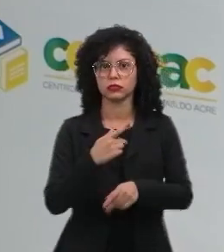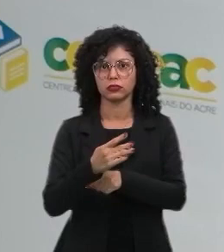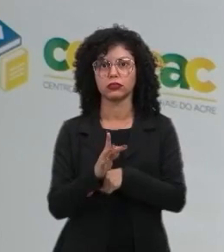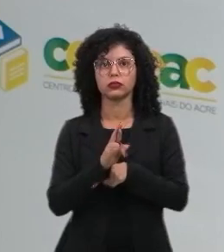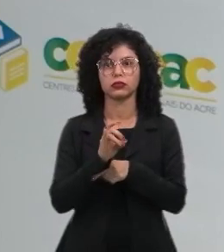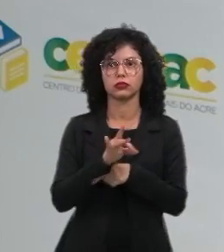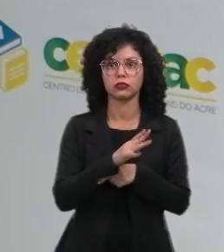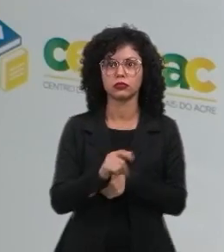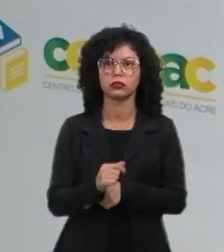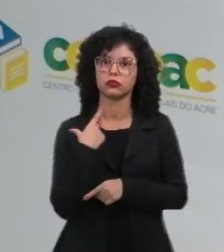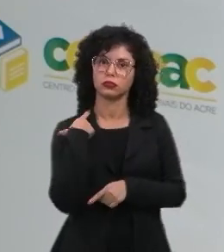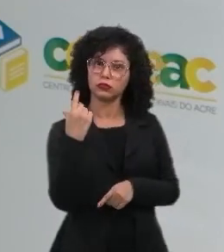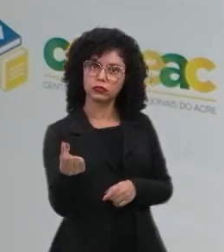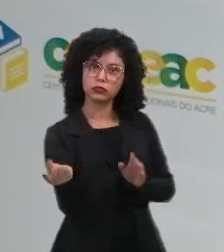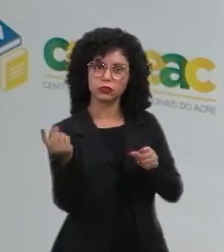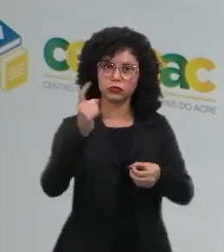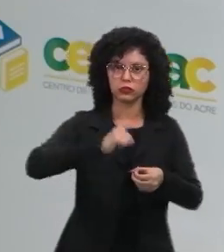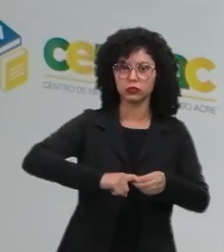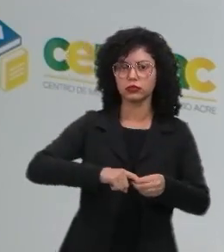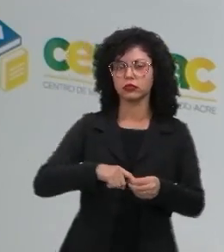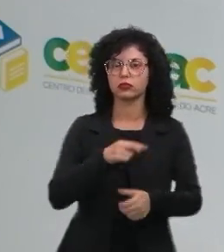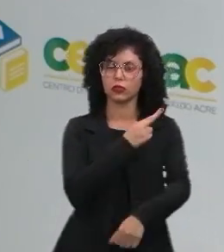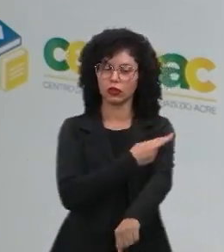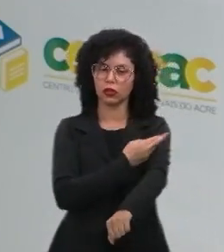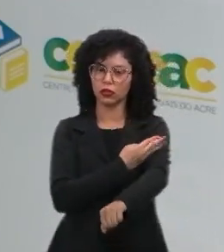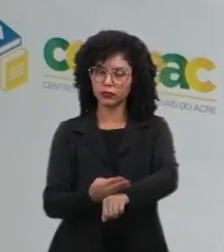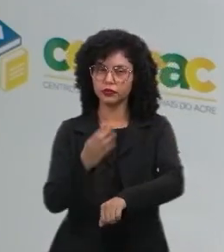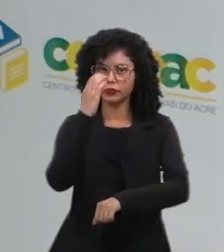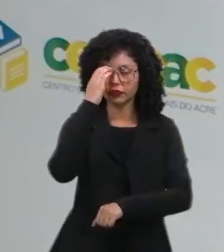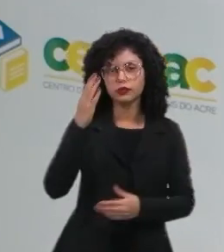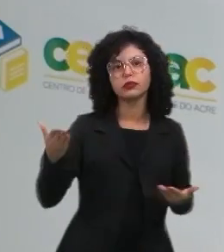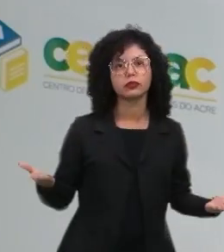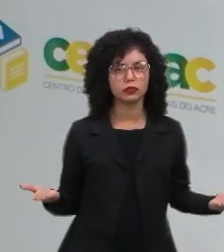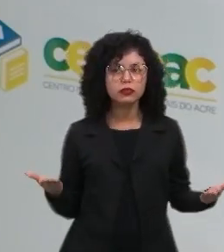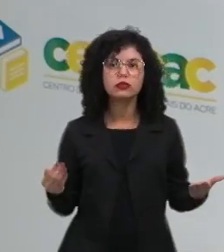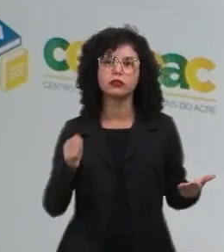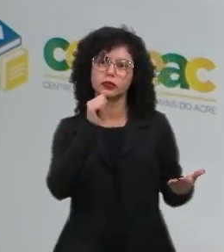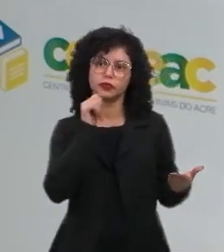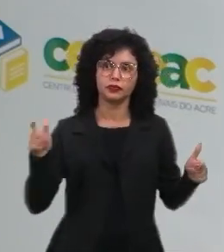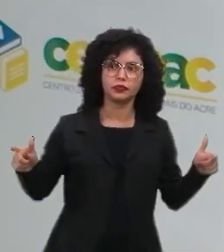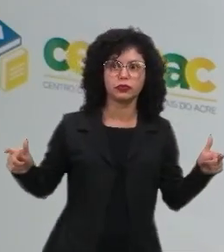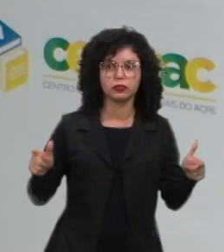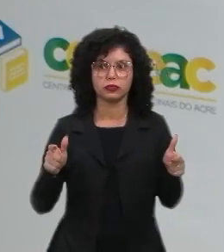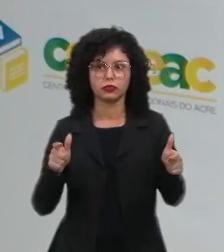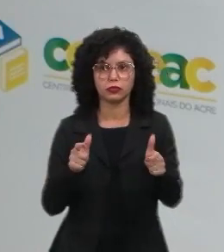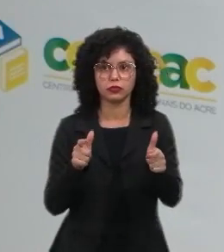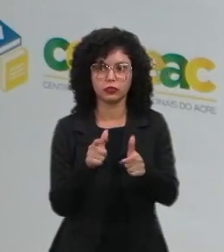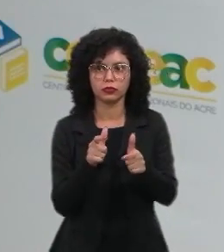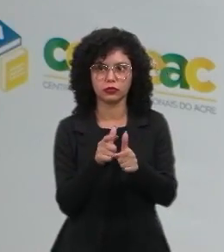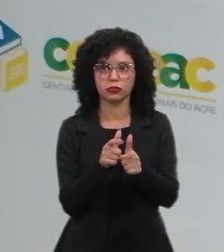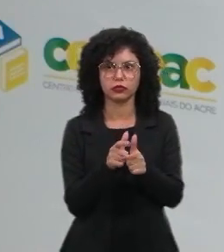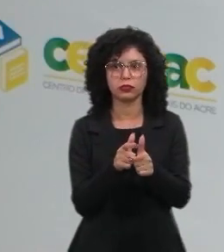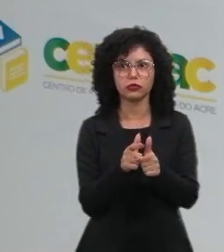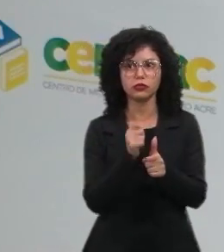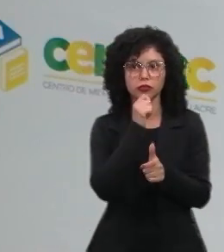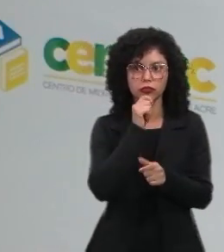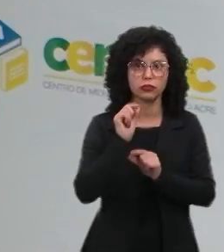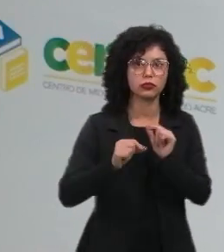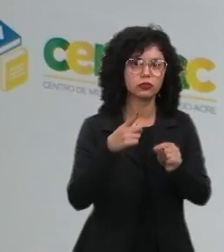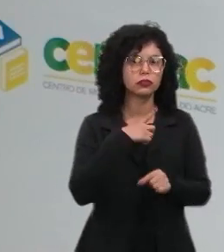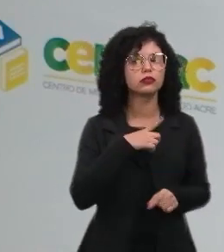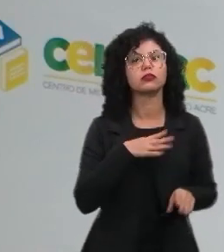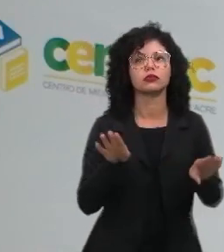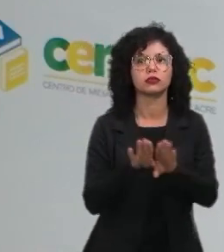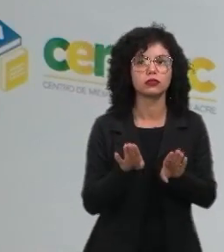Se você sai de Cruzeiro do Sul para Rio Branco, você vai perceber que esta quilometragem ela tende a diminuir. Então, se tende a diminuir, você está